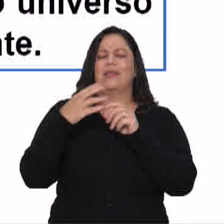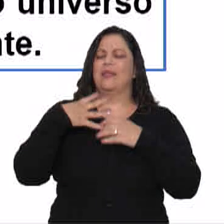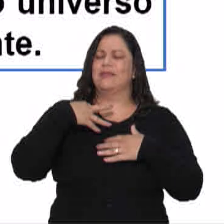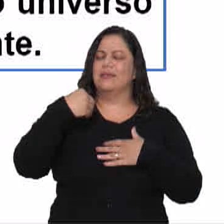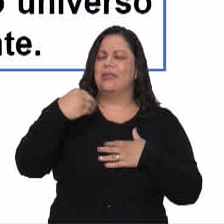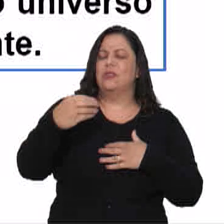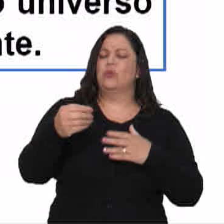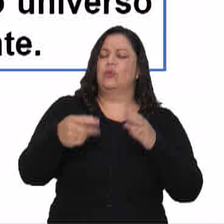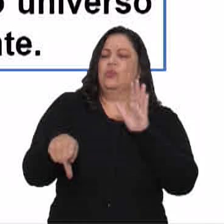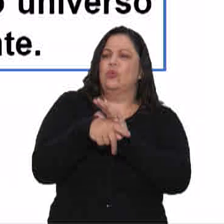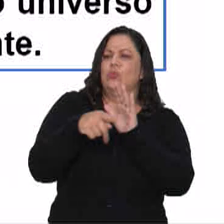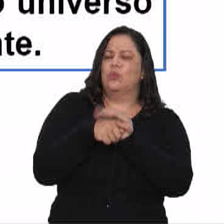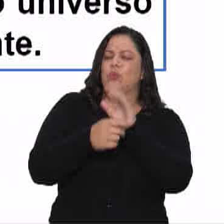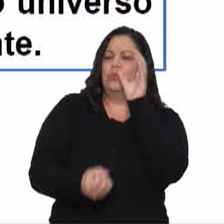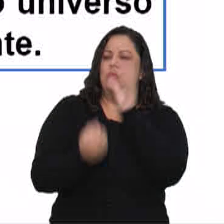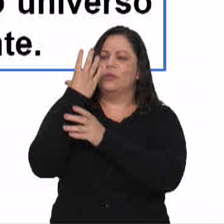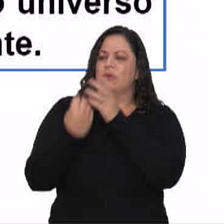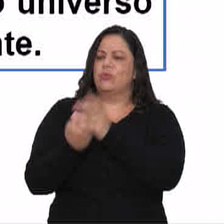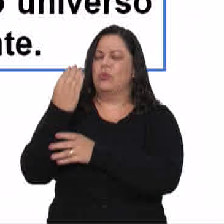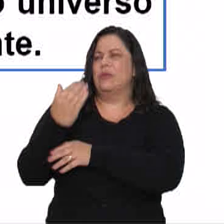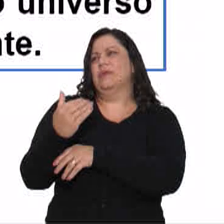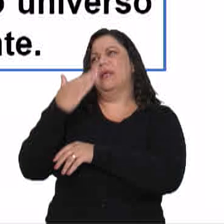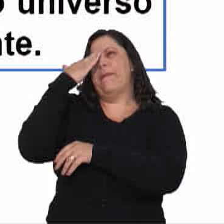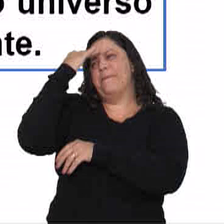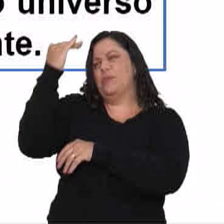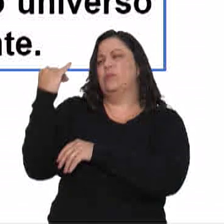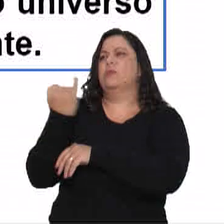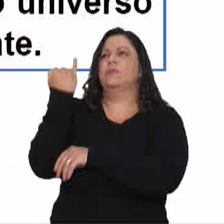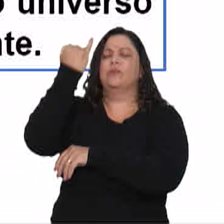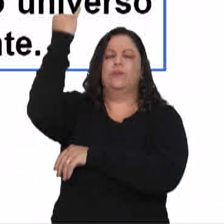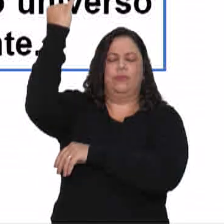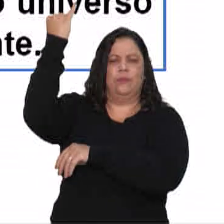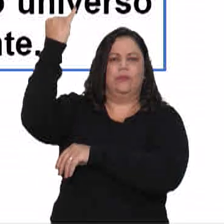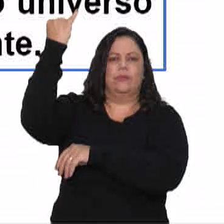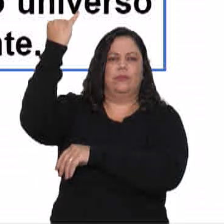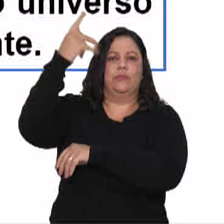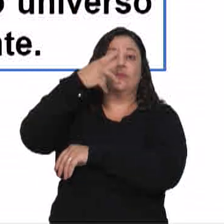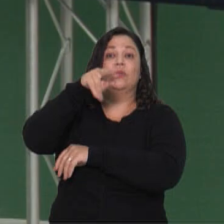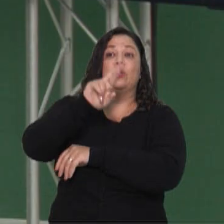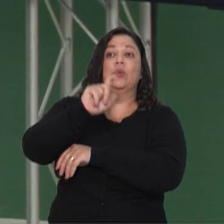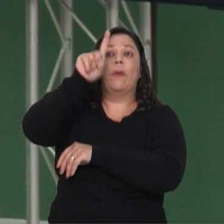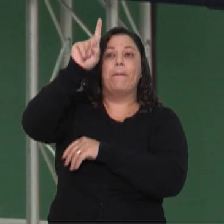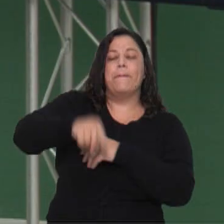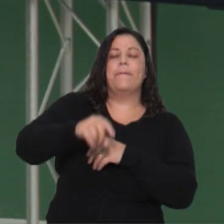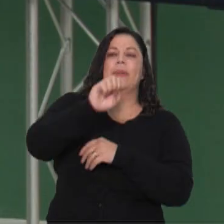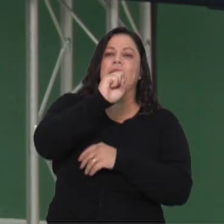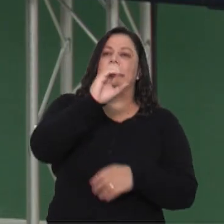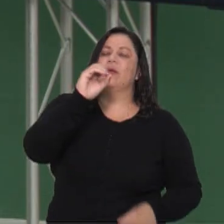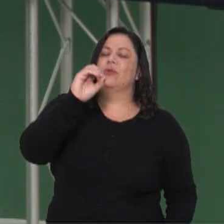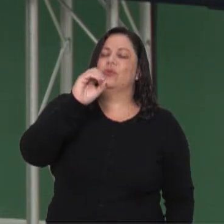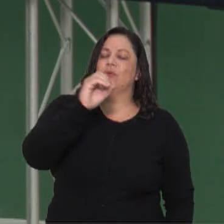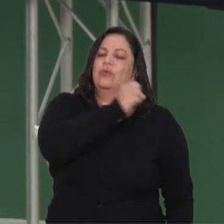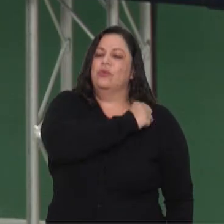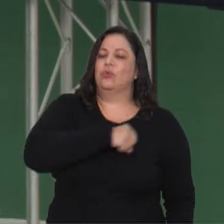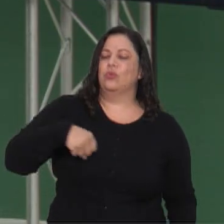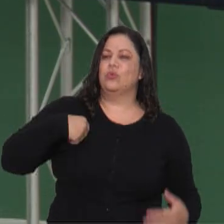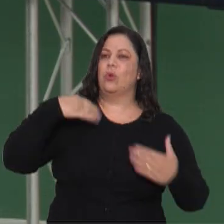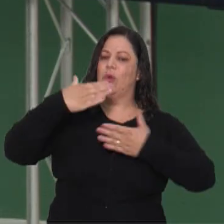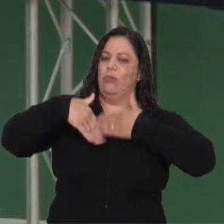pré-socráticos. A filosofia de Heráclito. Heráclito é considerado o pai da